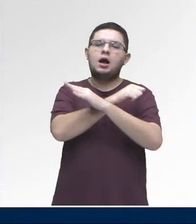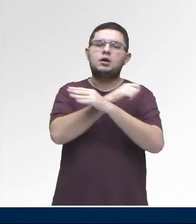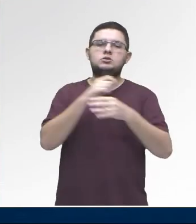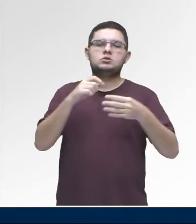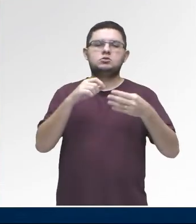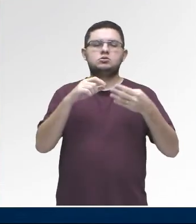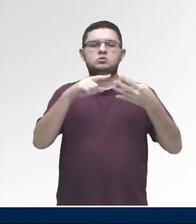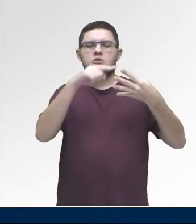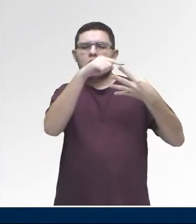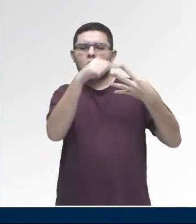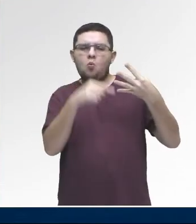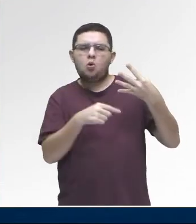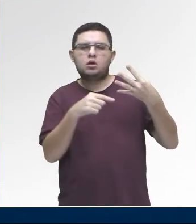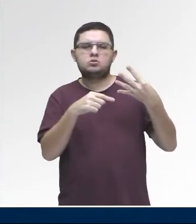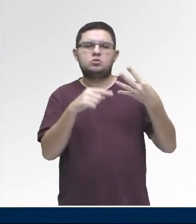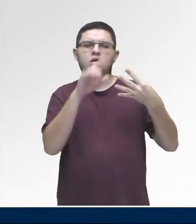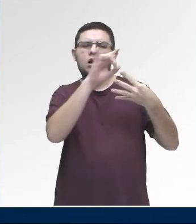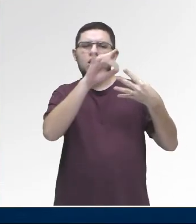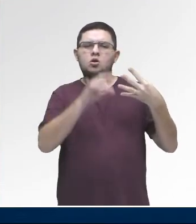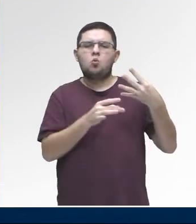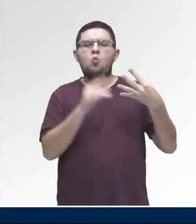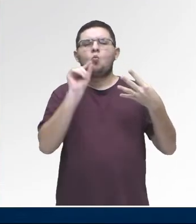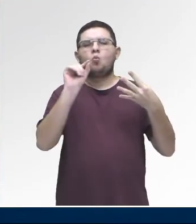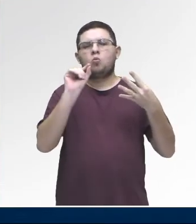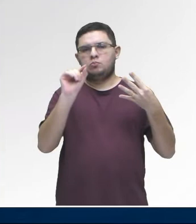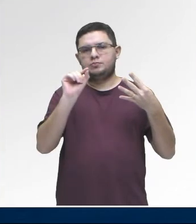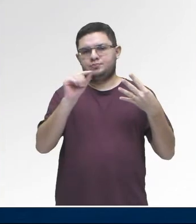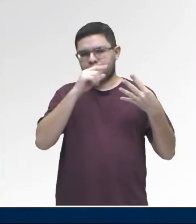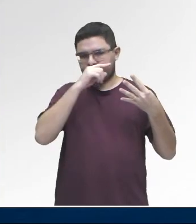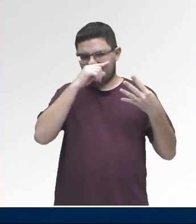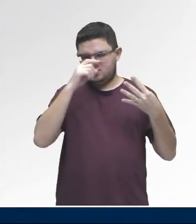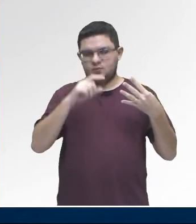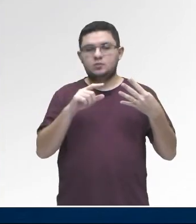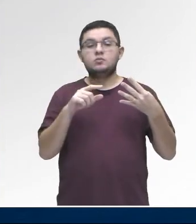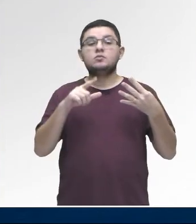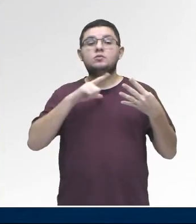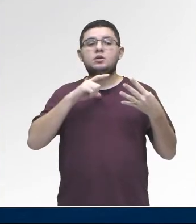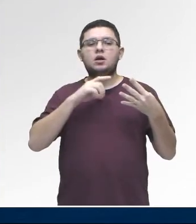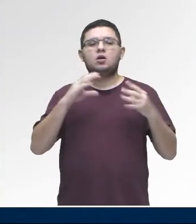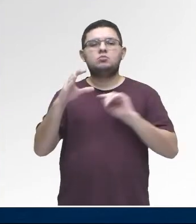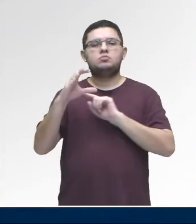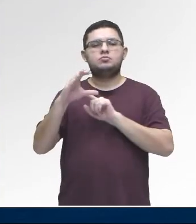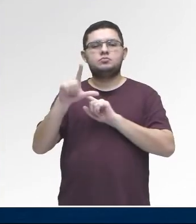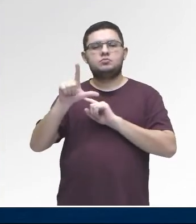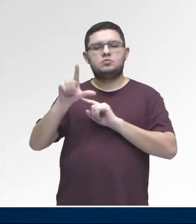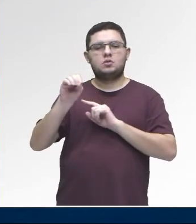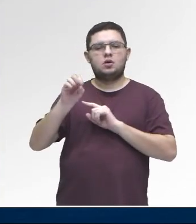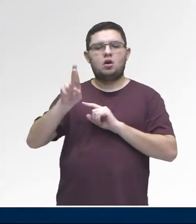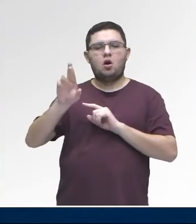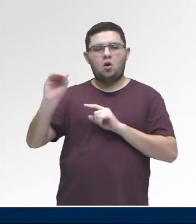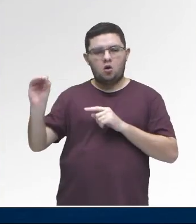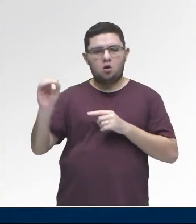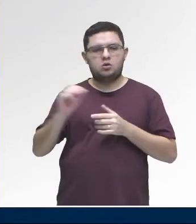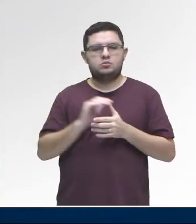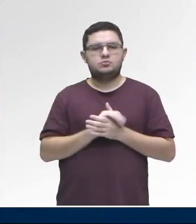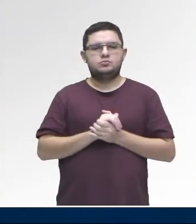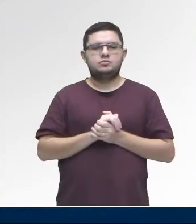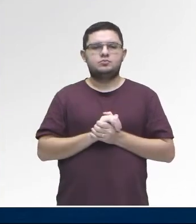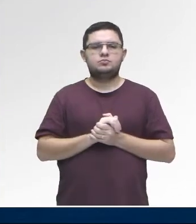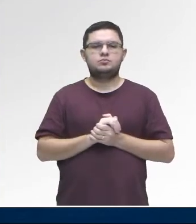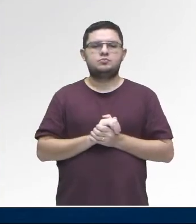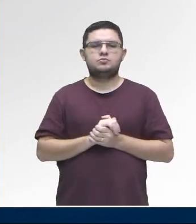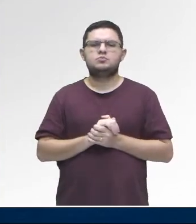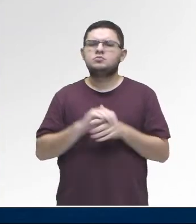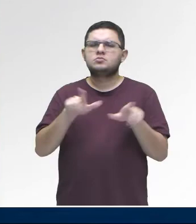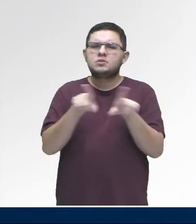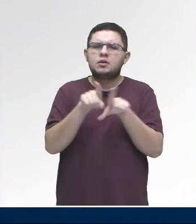observem vocês que eles são formados por cloro, não é? E nós temos também nessa